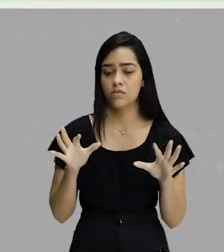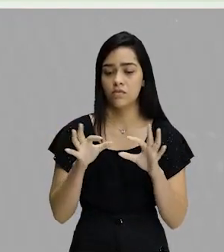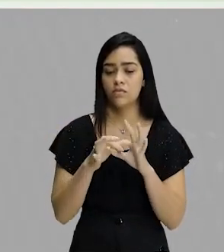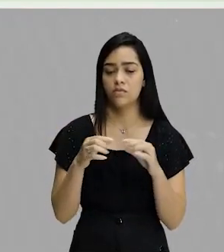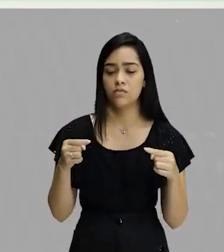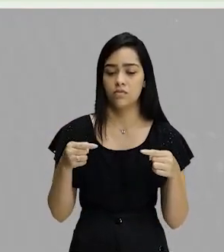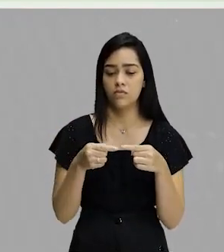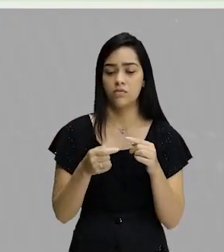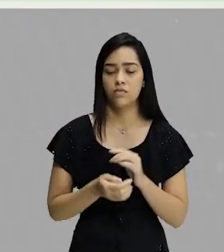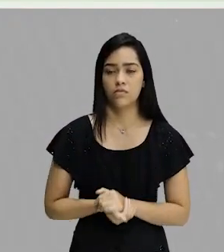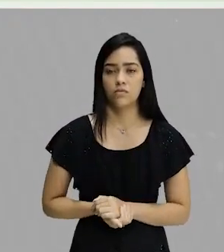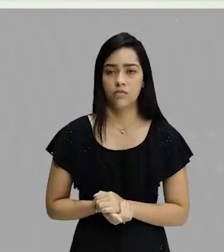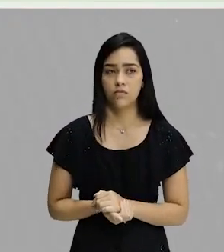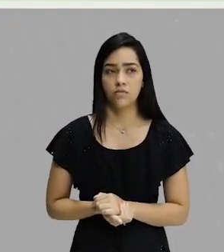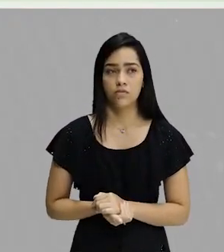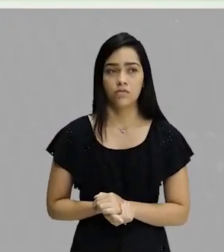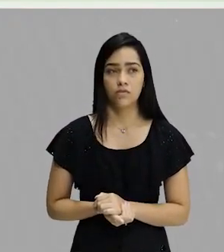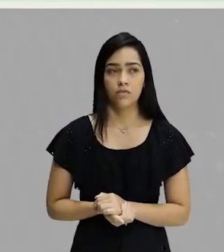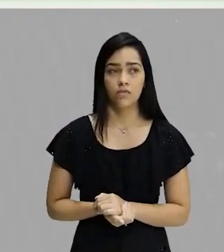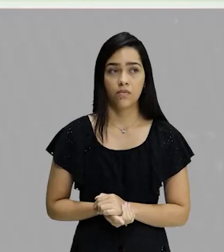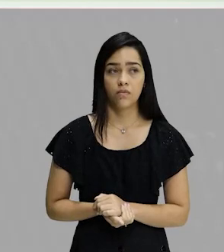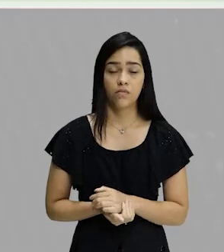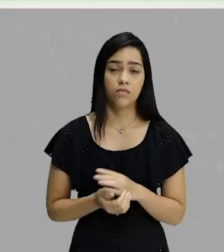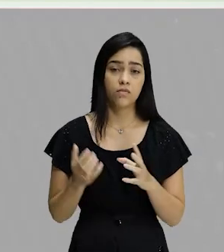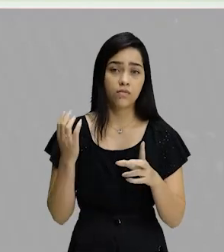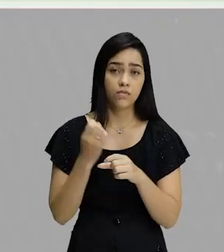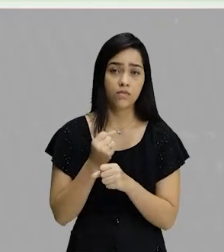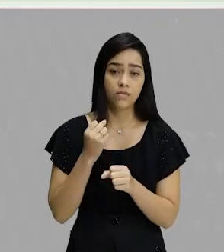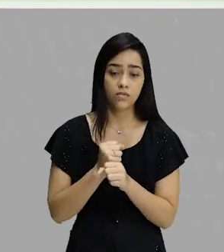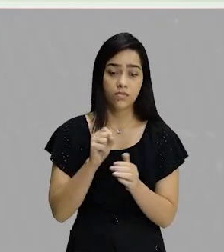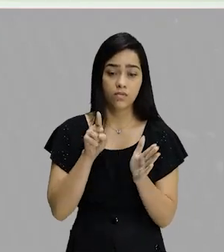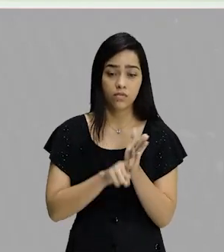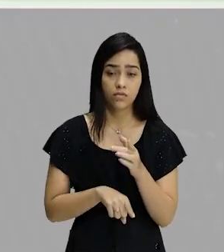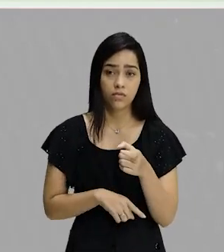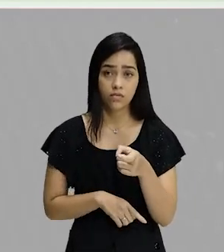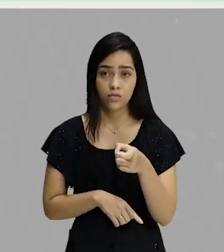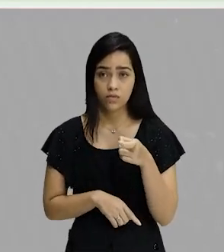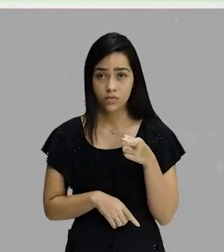aqui. Ou equivalente, desculpa. Então aqui vai ficar menos x